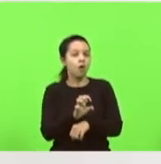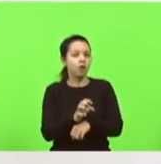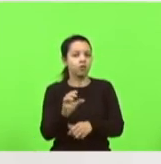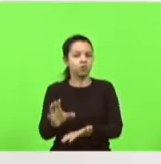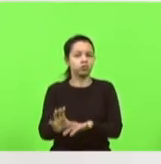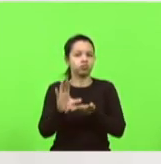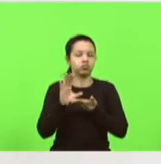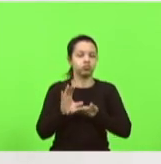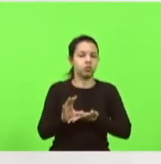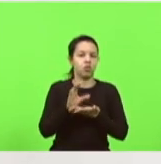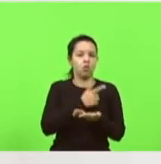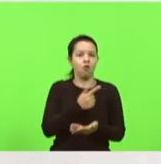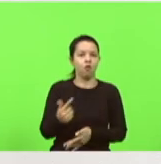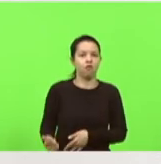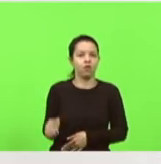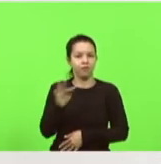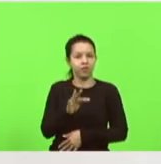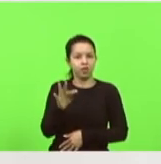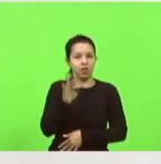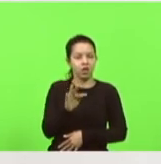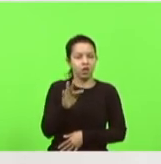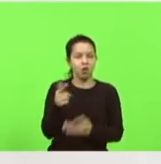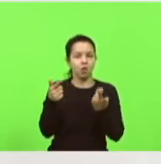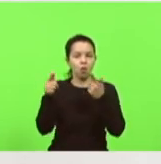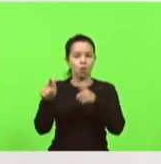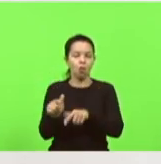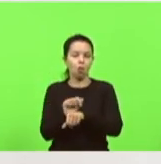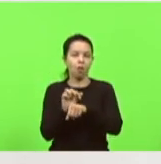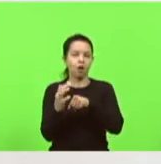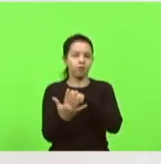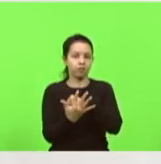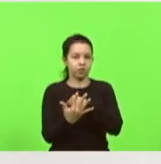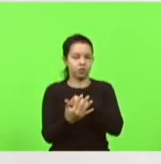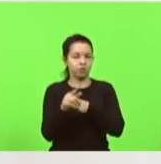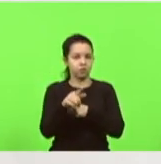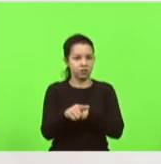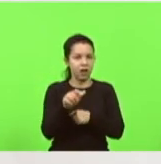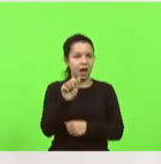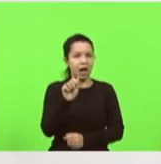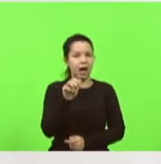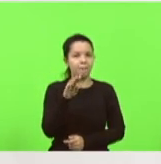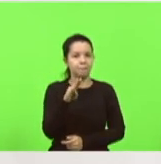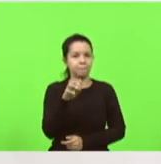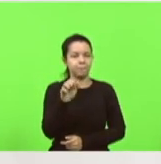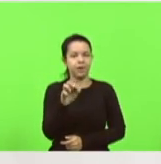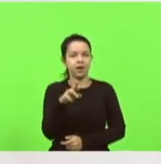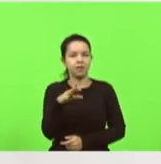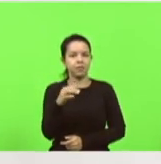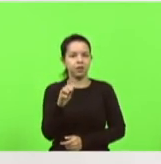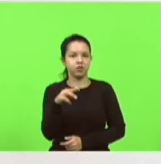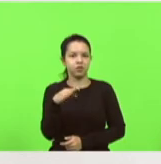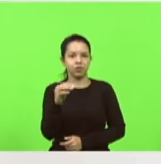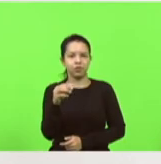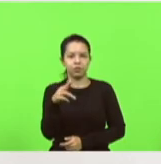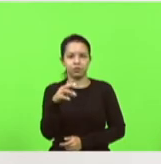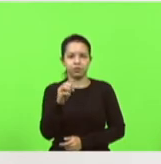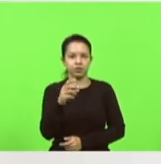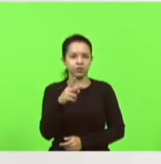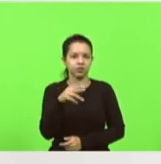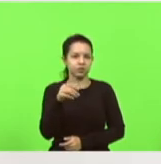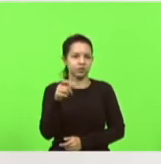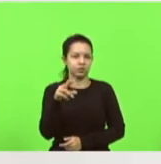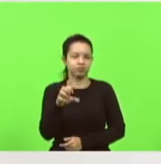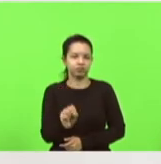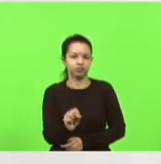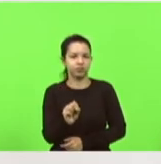à Covid-19. Por causa de um habeas corpus, o senhor não foi falar isso lá em Brasília, na CPI do Covid. Né? Por causa de um